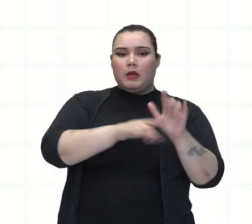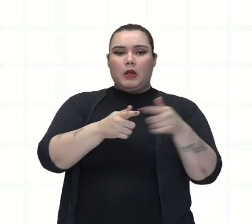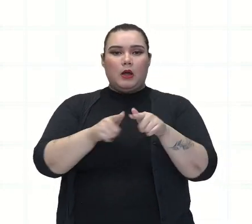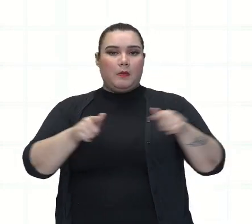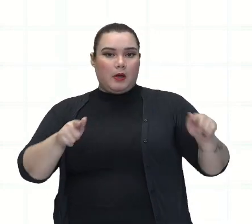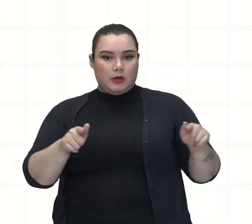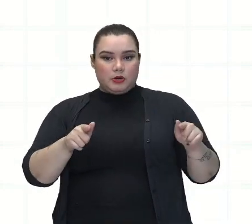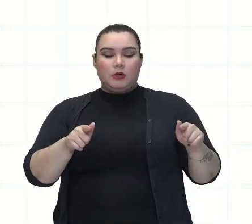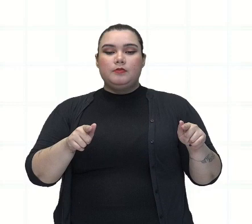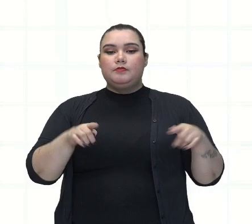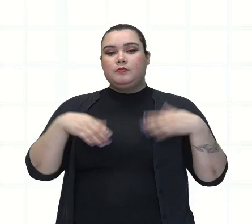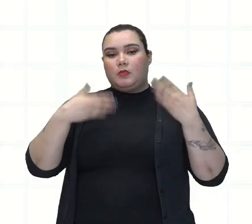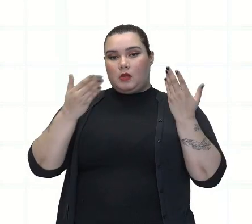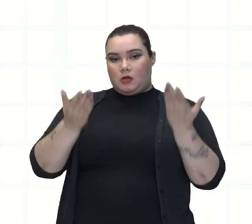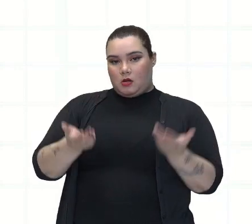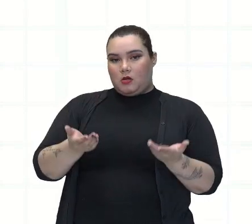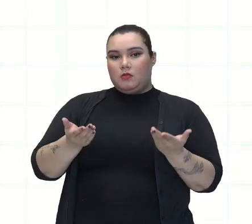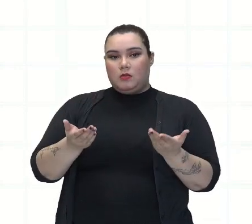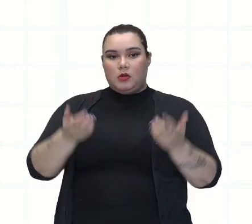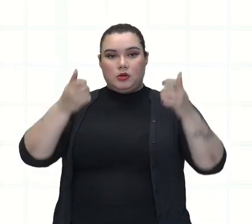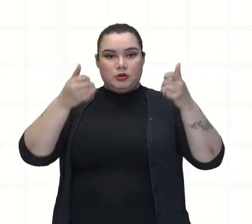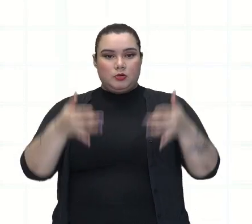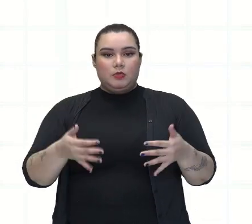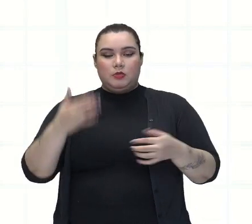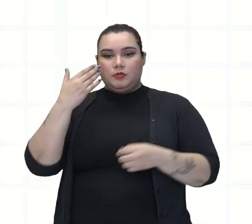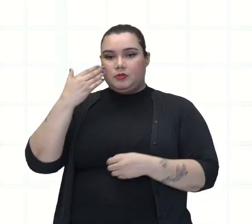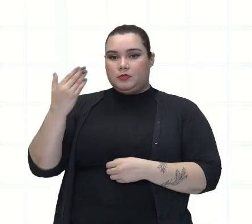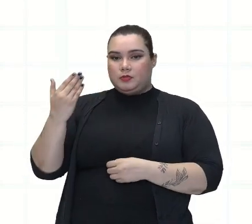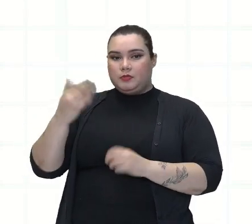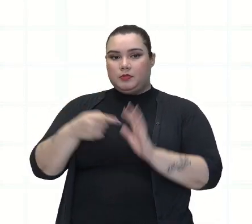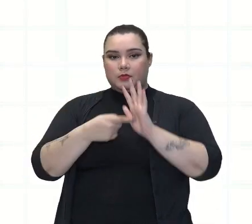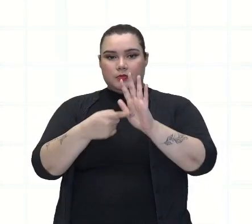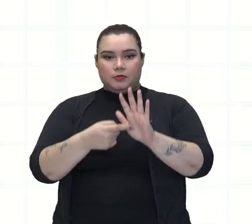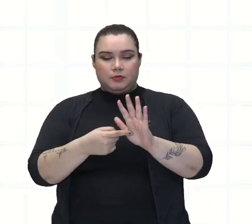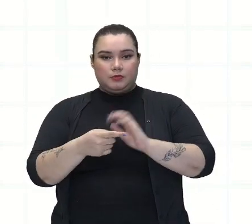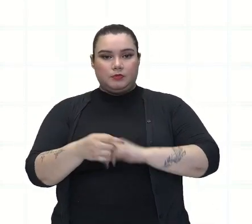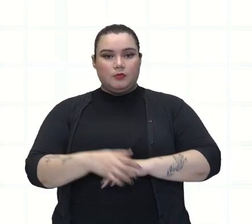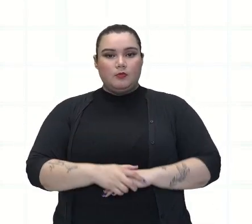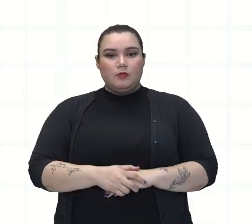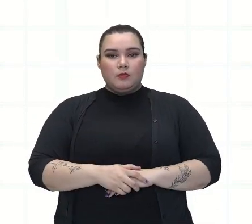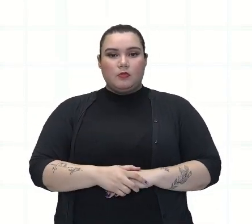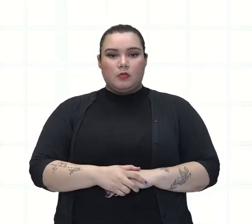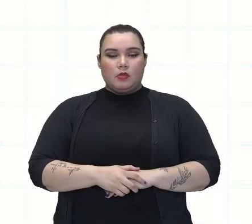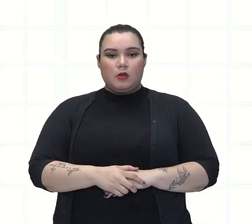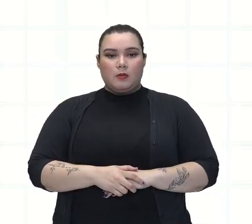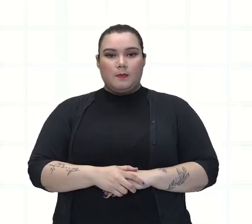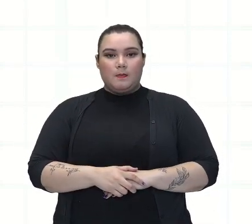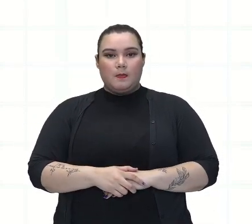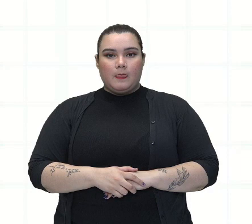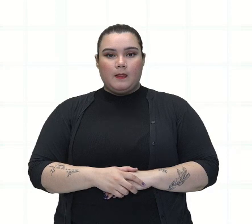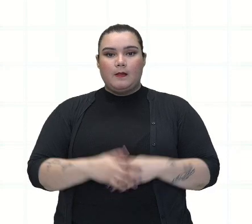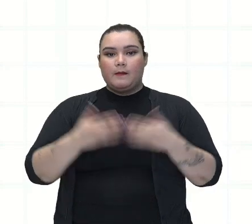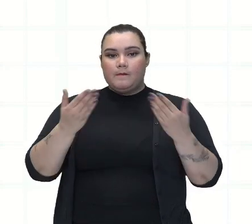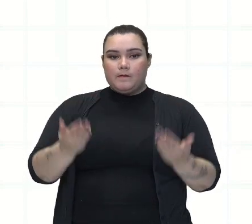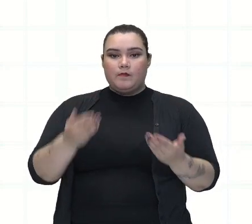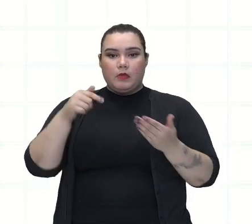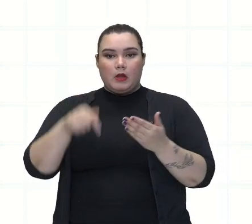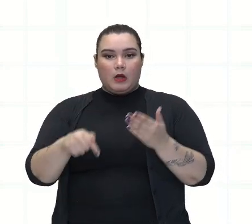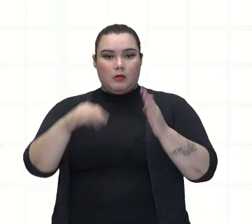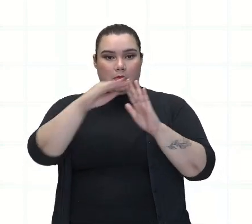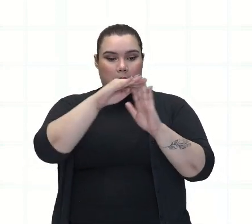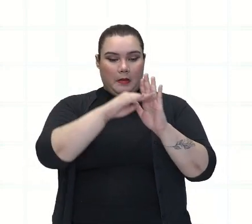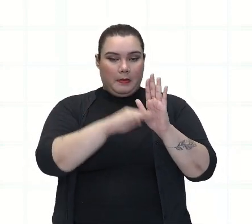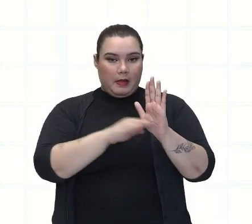Aí a explicação já está colocando para nós, né? Então, os termos, as palavras que vêm com essa